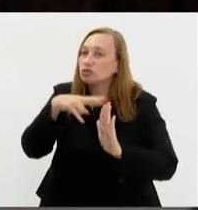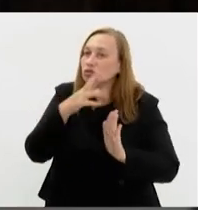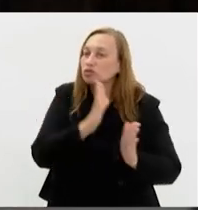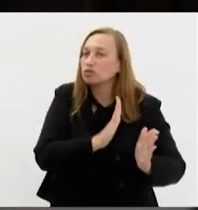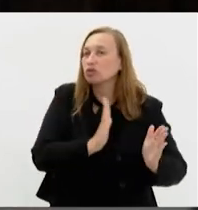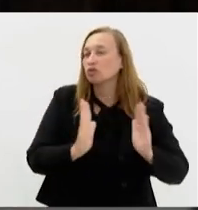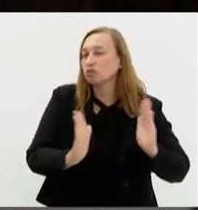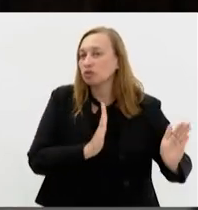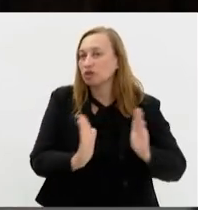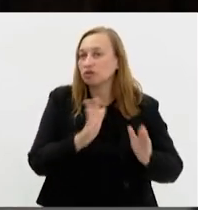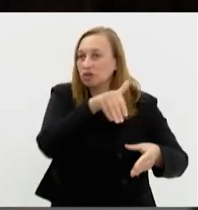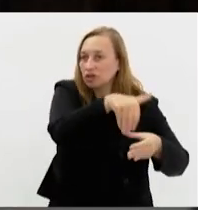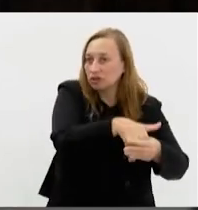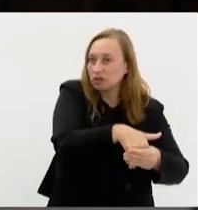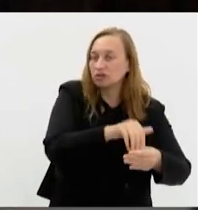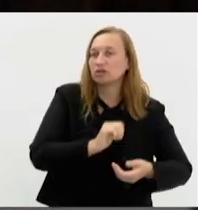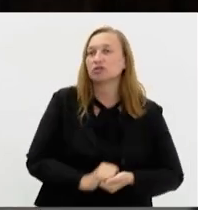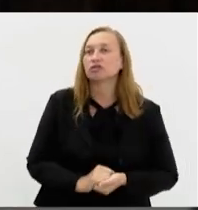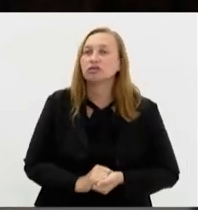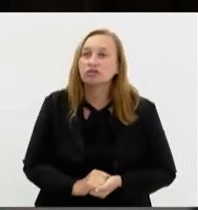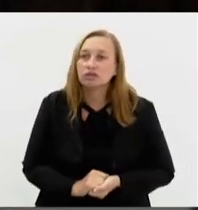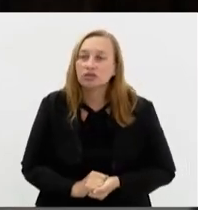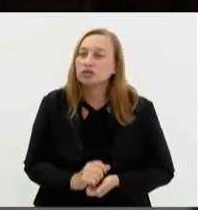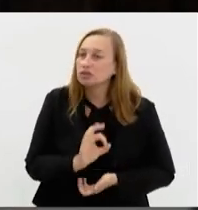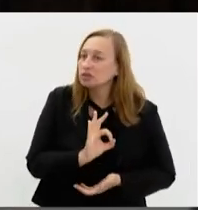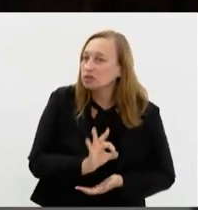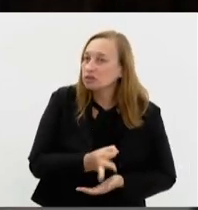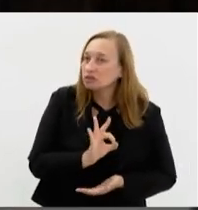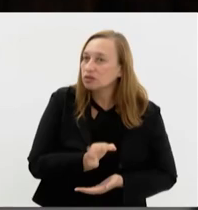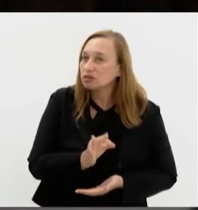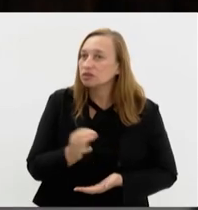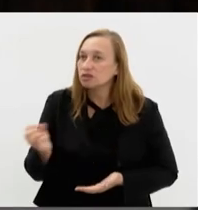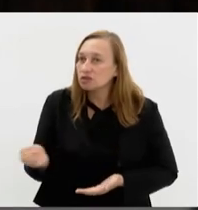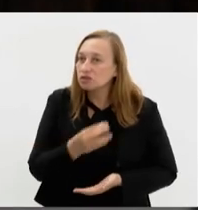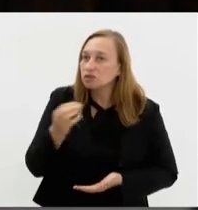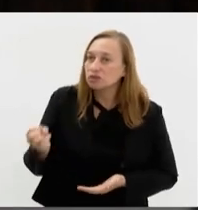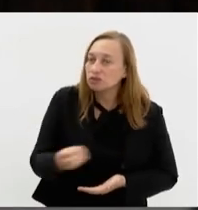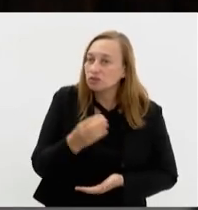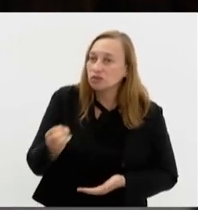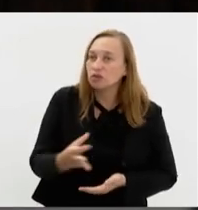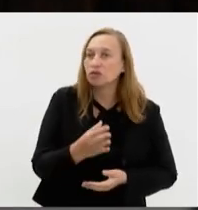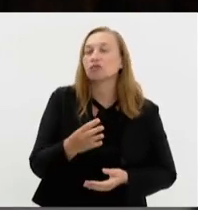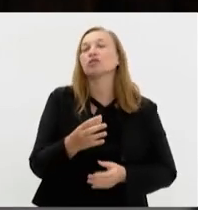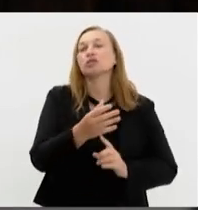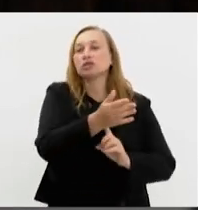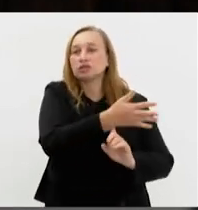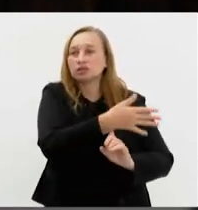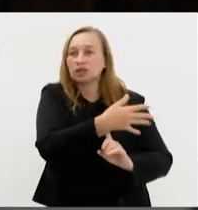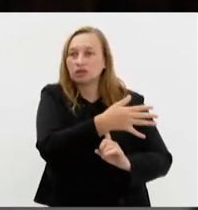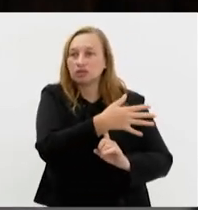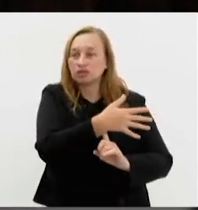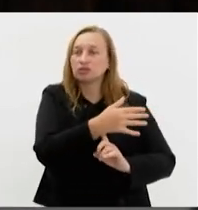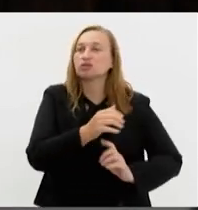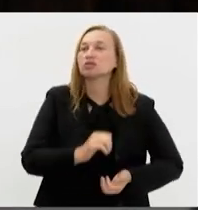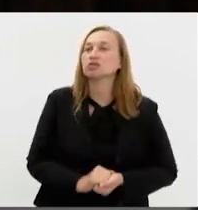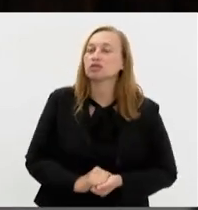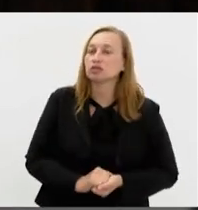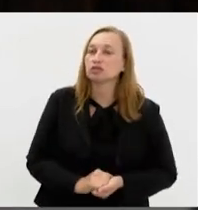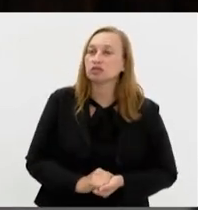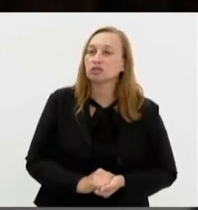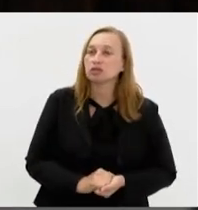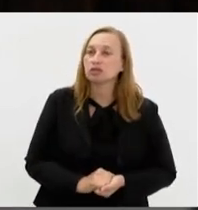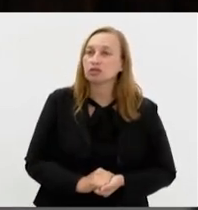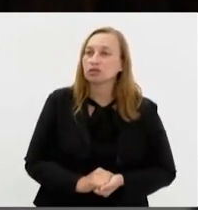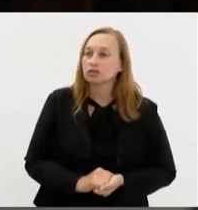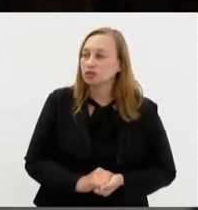eleitoral em que se ficou consignado que de fato essas novas ferramentas tecnológicas elas anabolizar grandemente